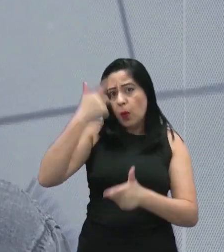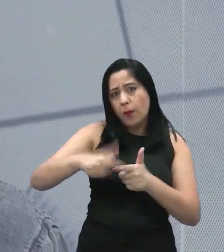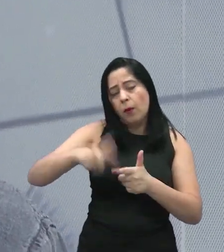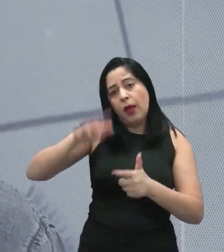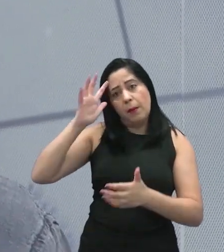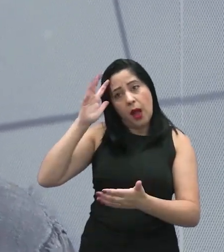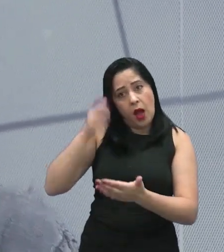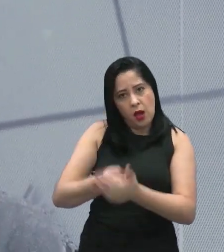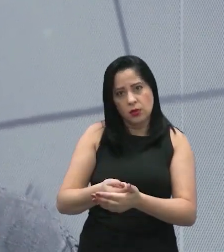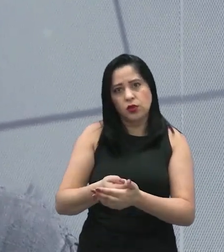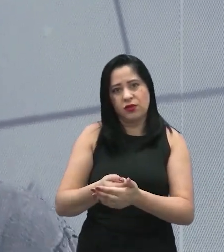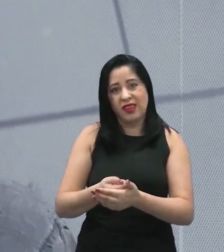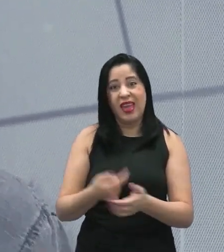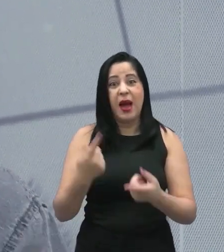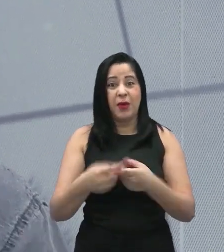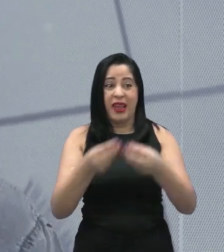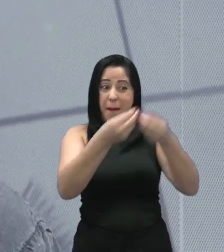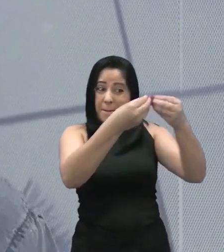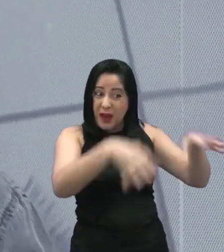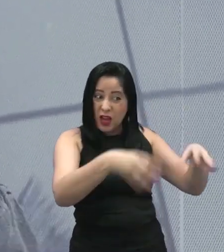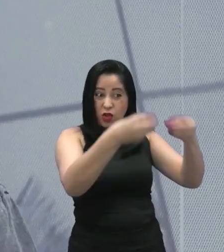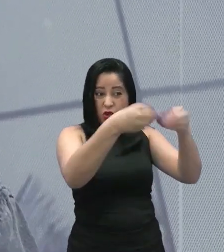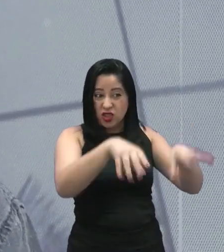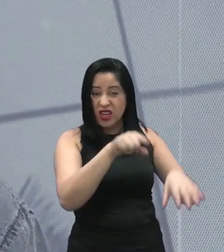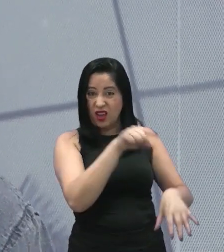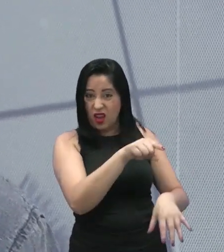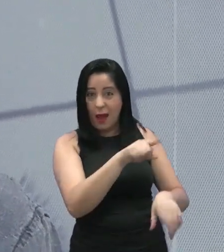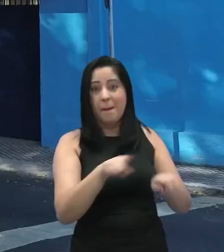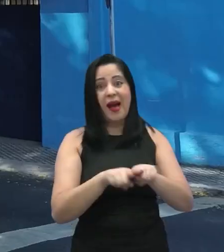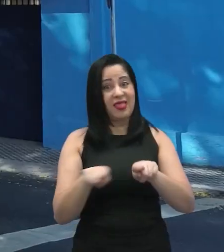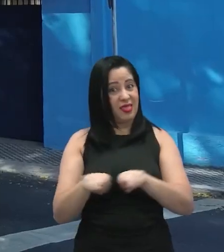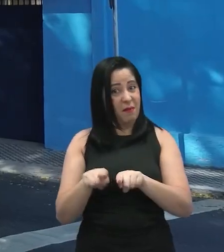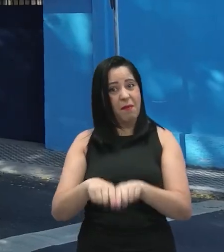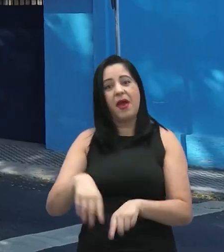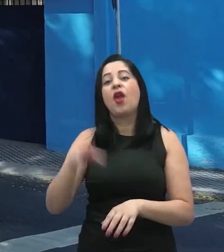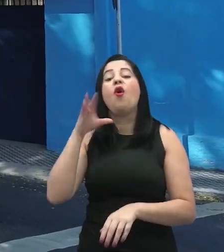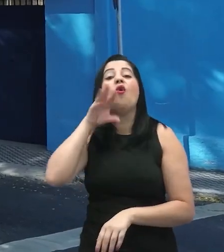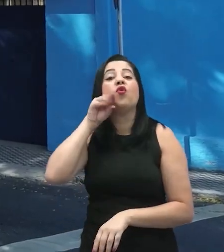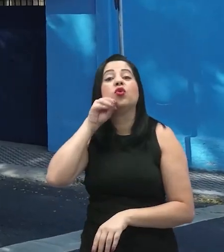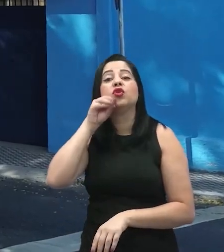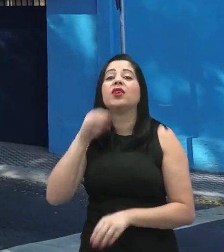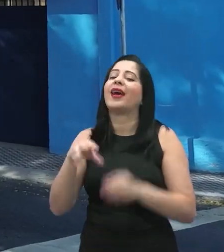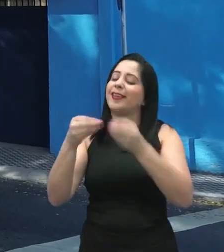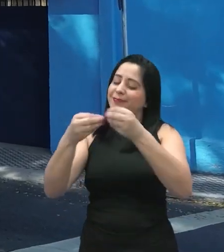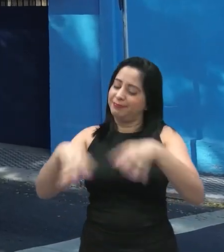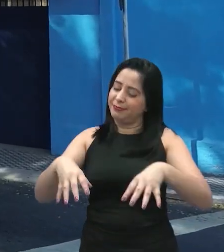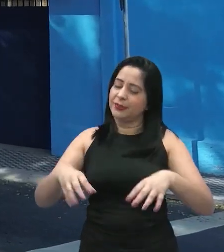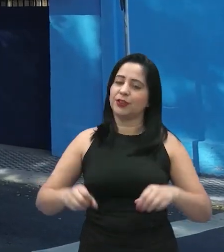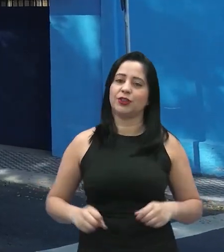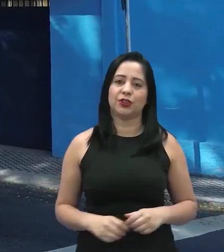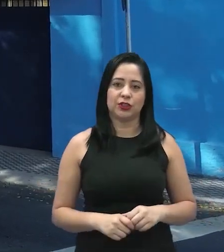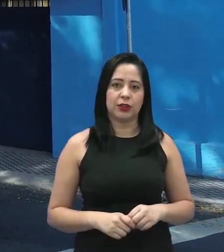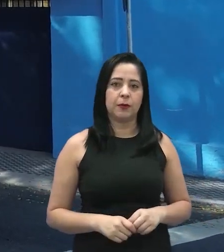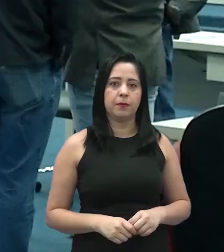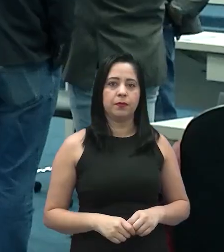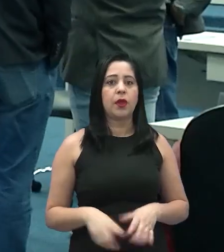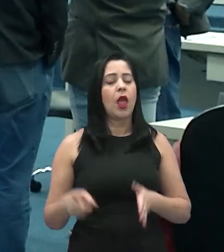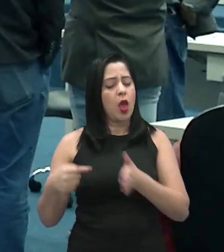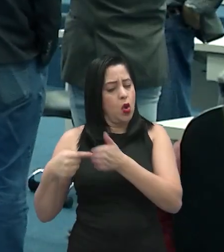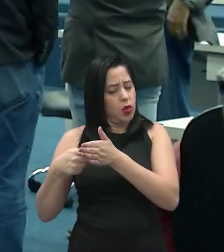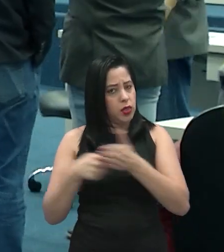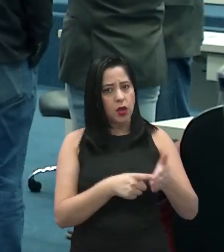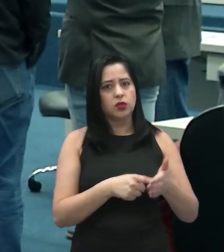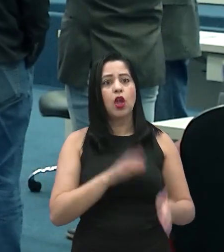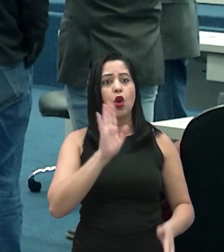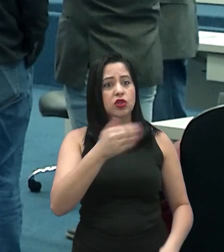a parlamentar, a medida não afeta somente as presas, mas também os funcionários que trabalhavam no local. Vim